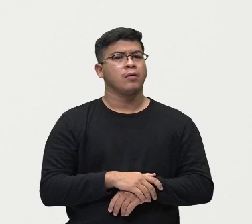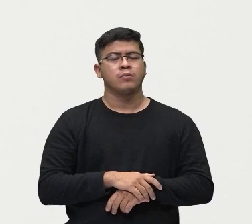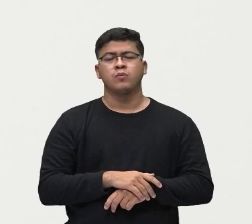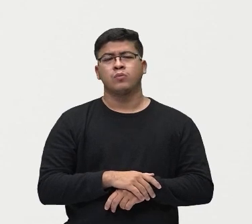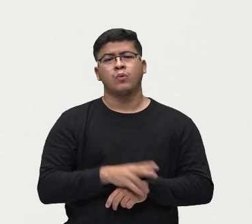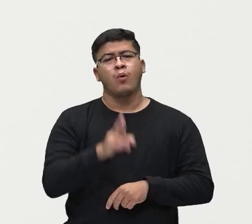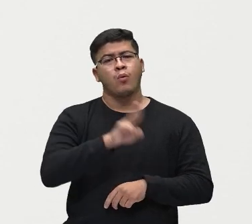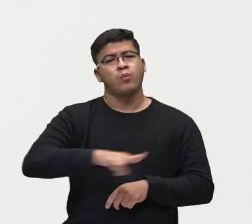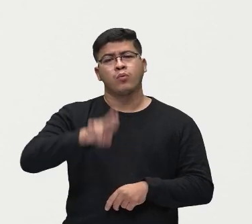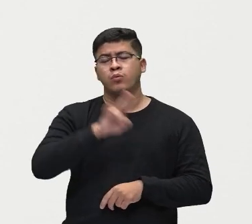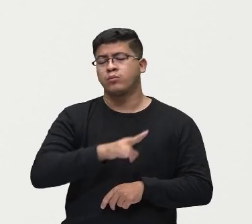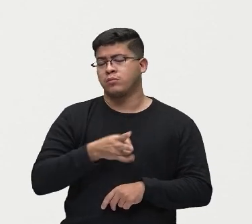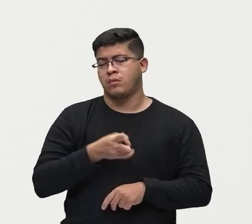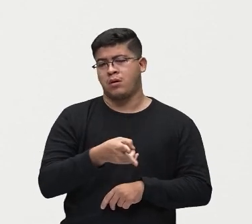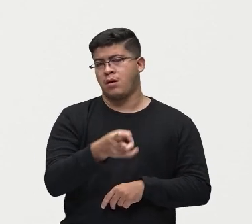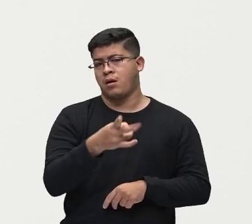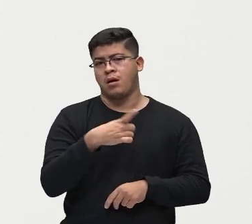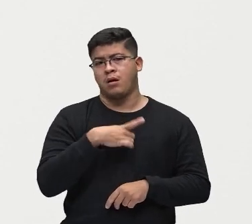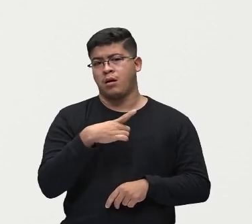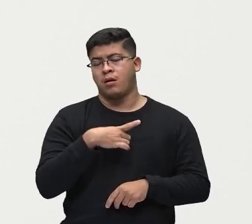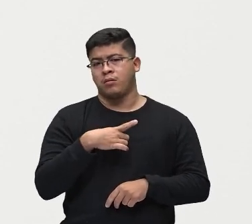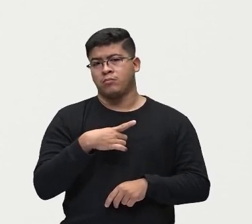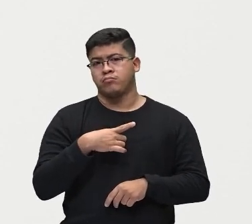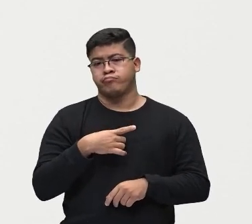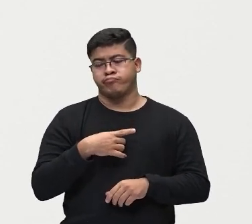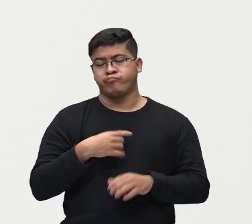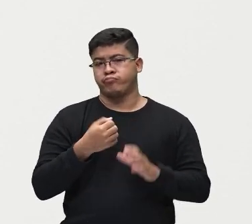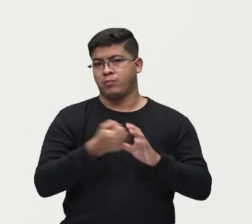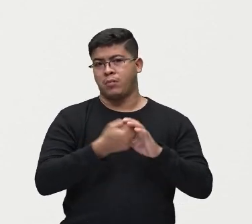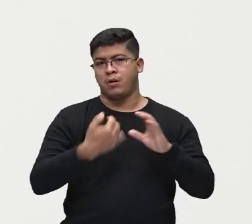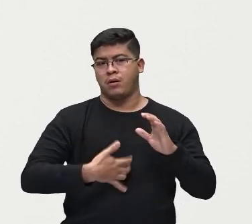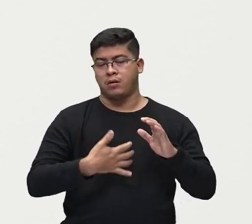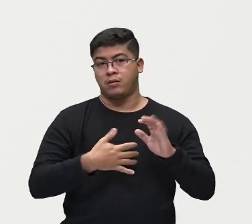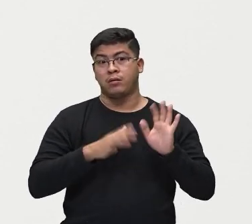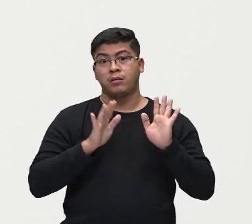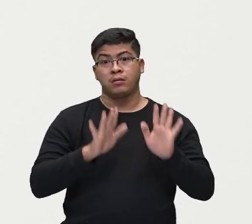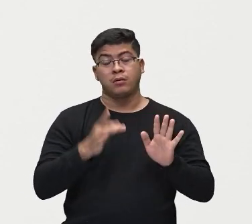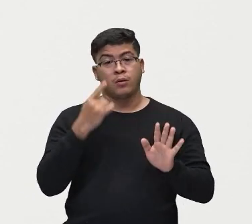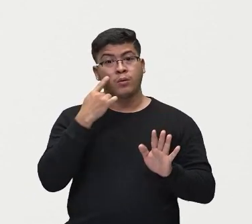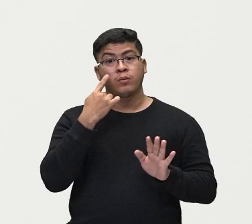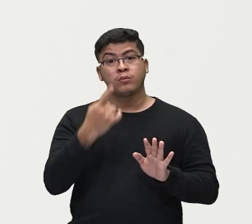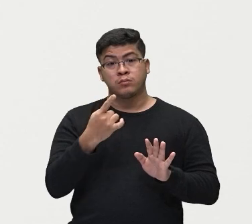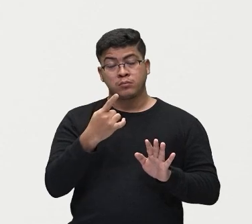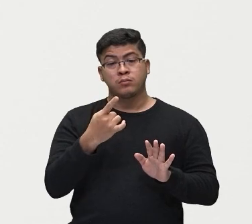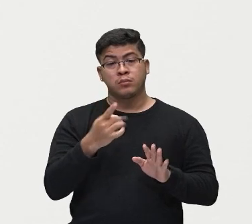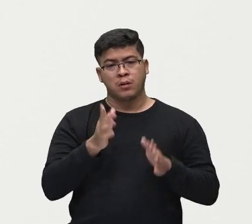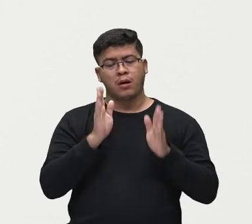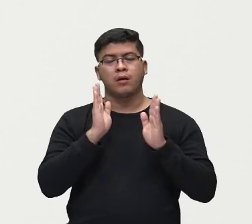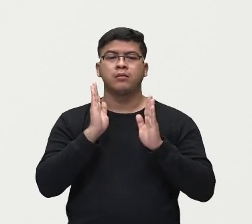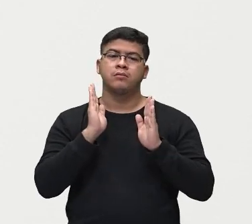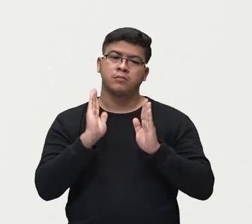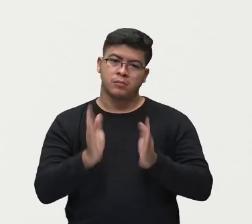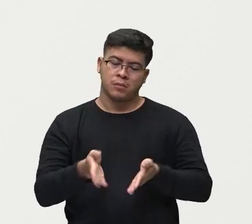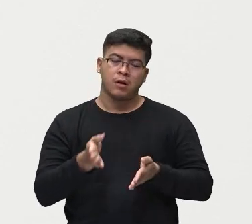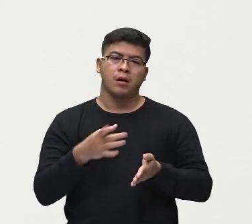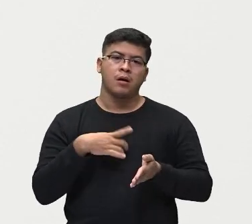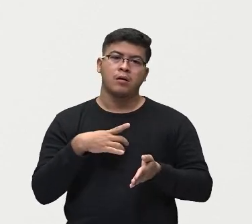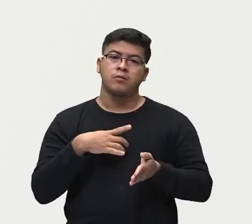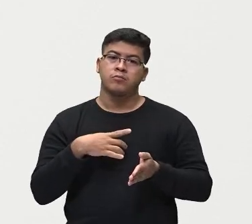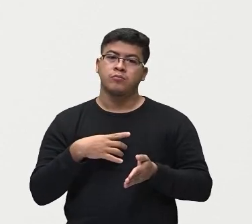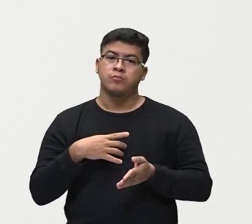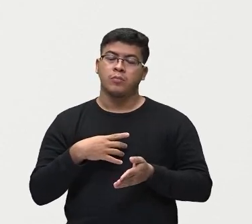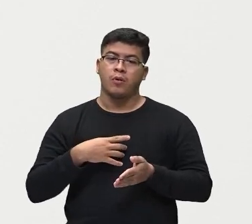princípios do ferro de passar. Então, observem lá que a gente viu no ferro de passar que ele